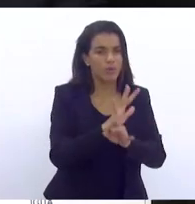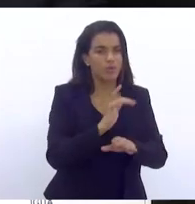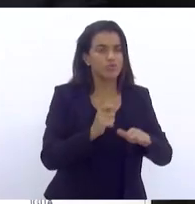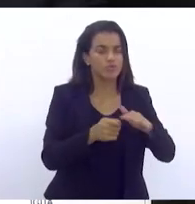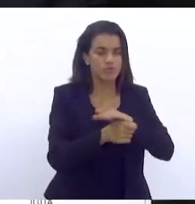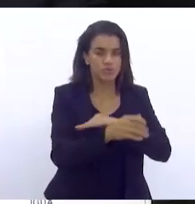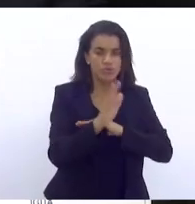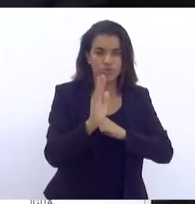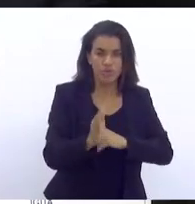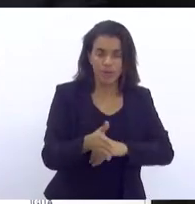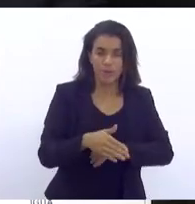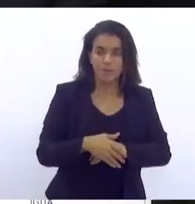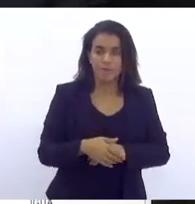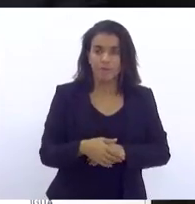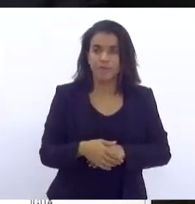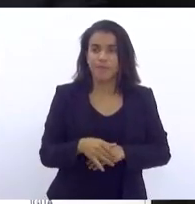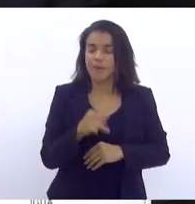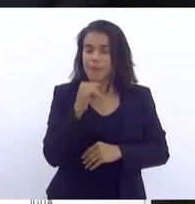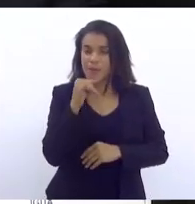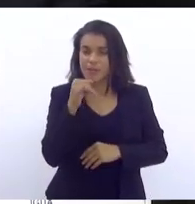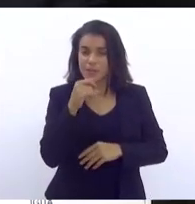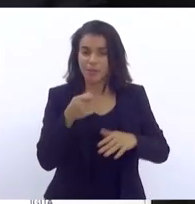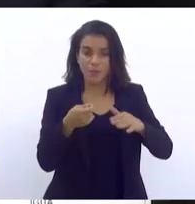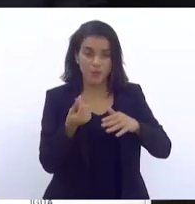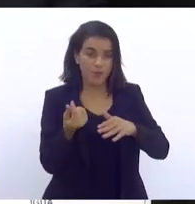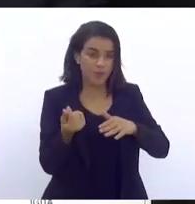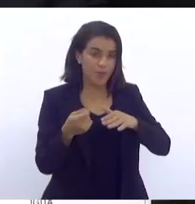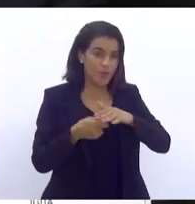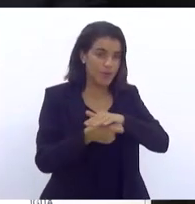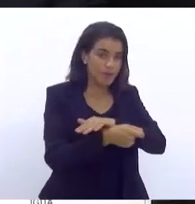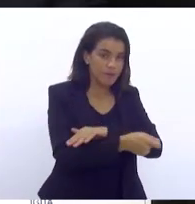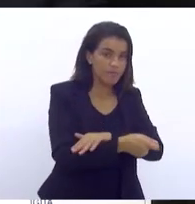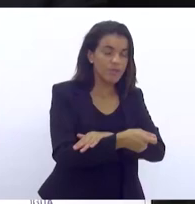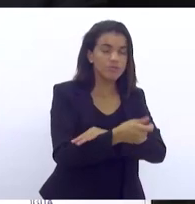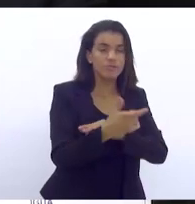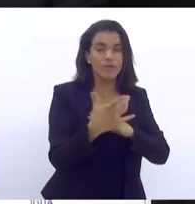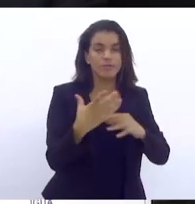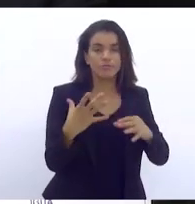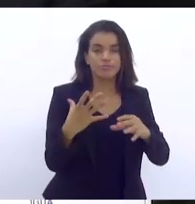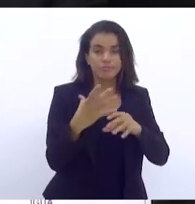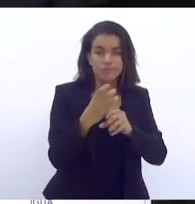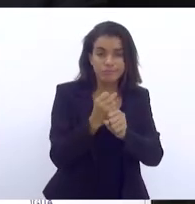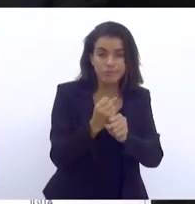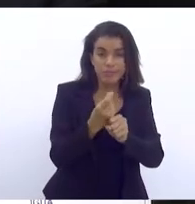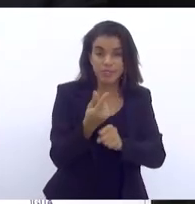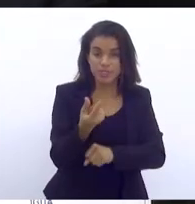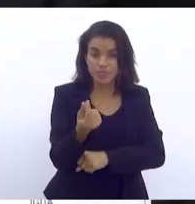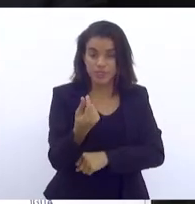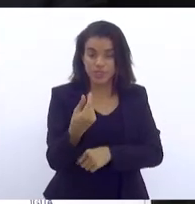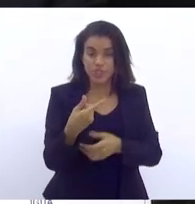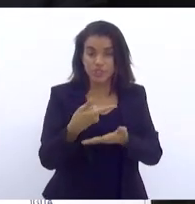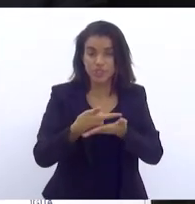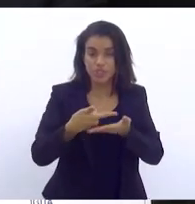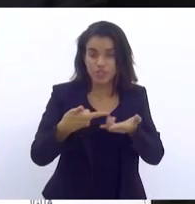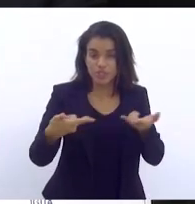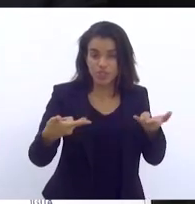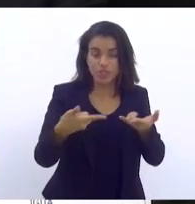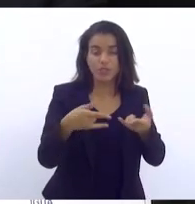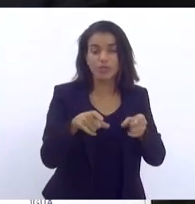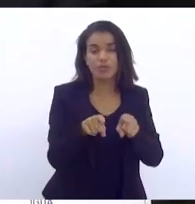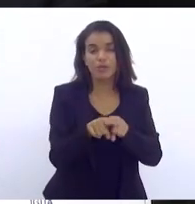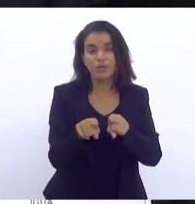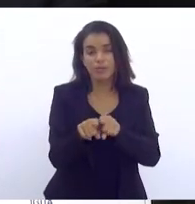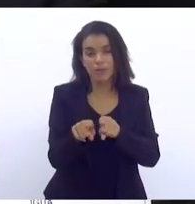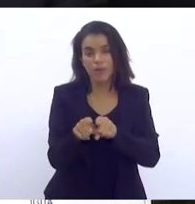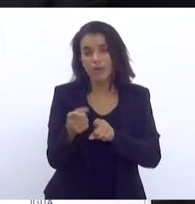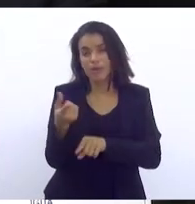aqui eh investimentos quantificados em em em dinheiro e outros eh